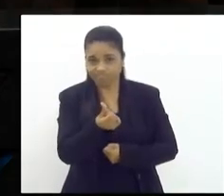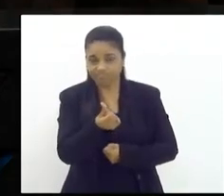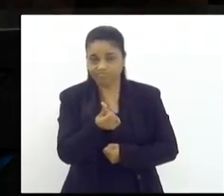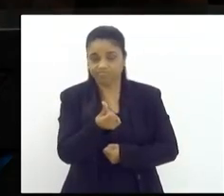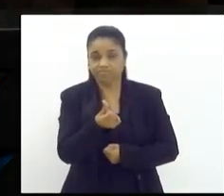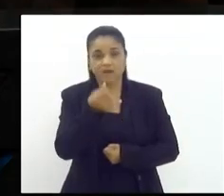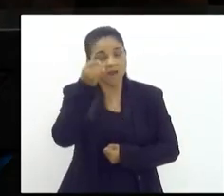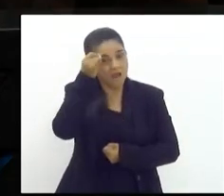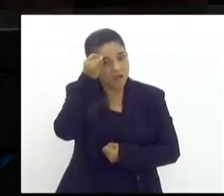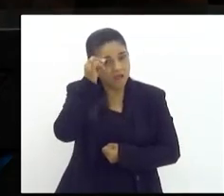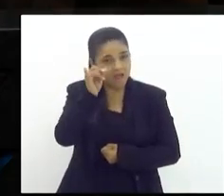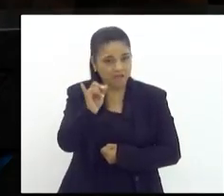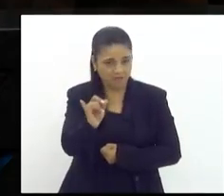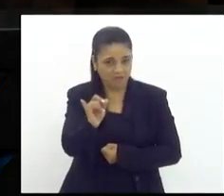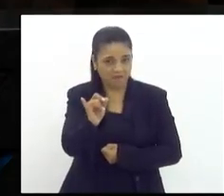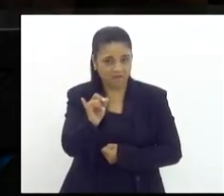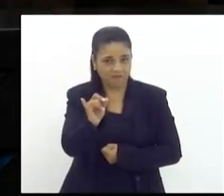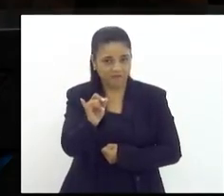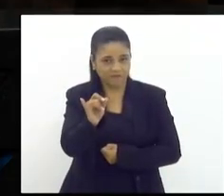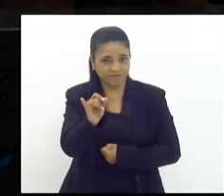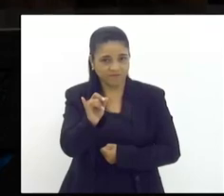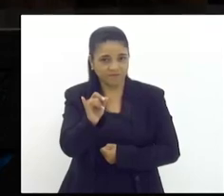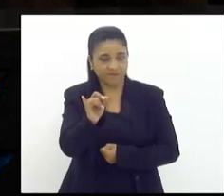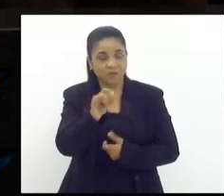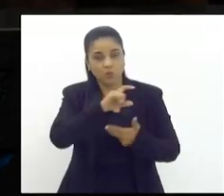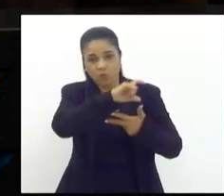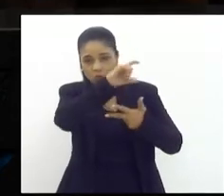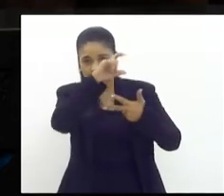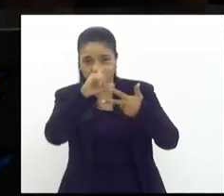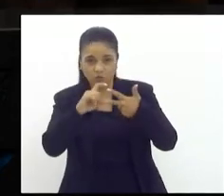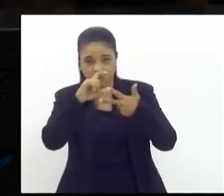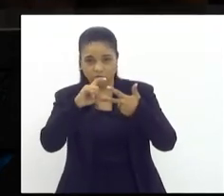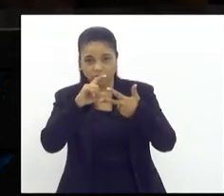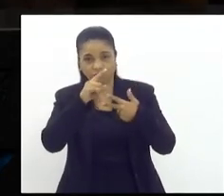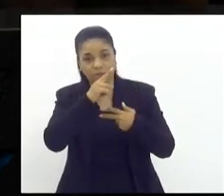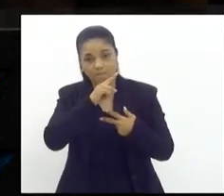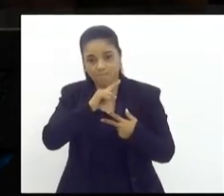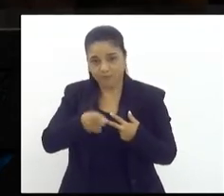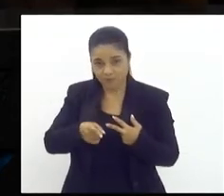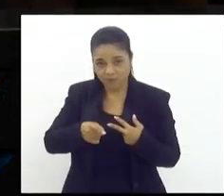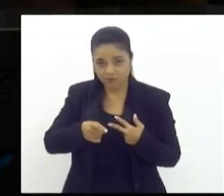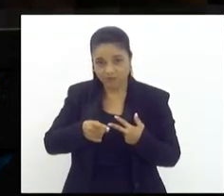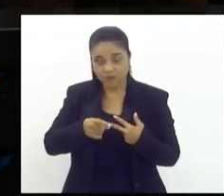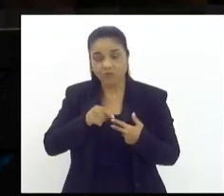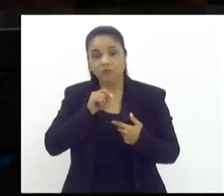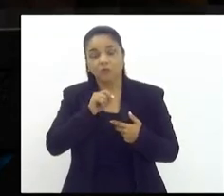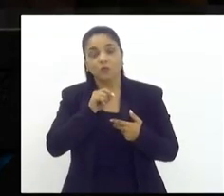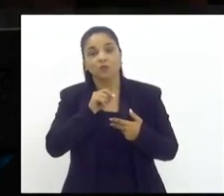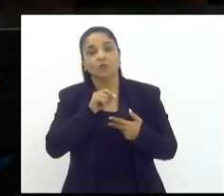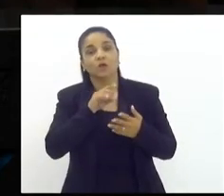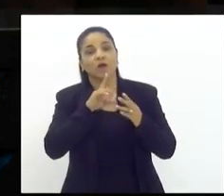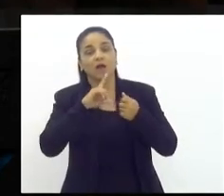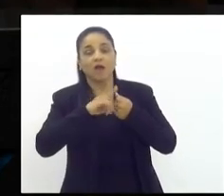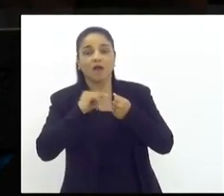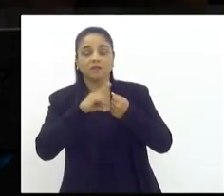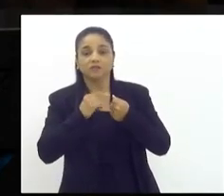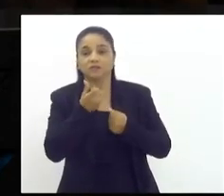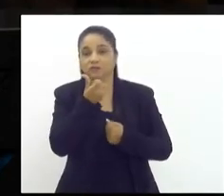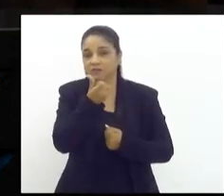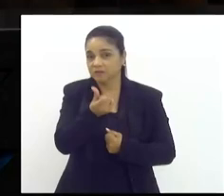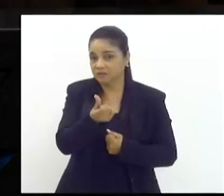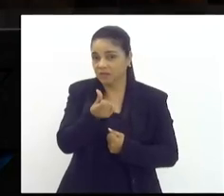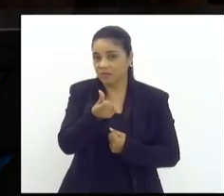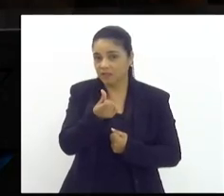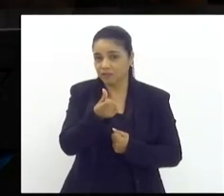para evitar que o Executivo Vet O que é que diz o artigo 6º do